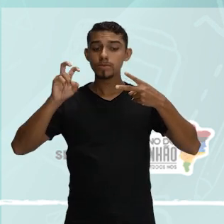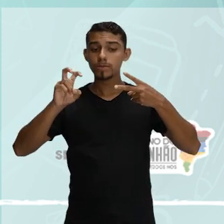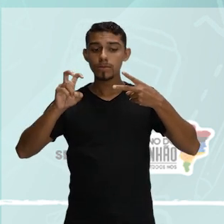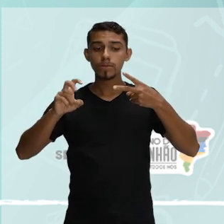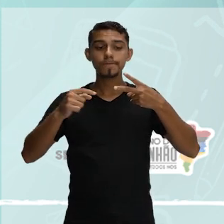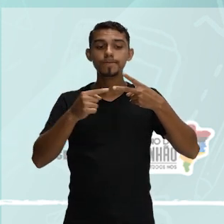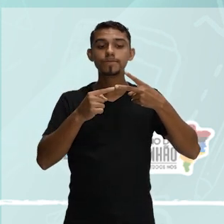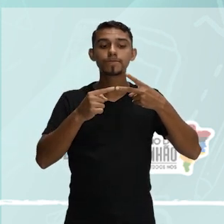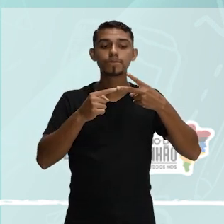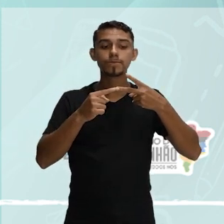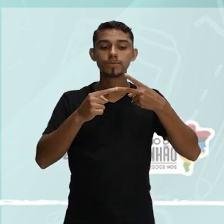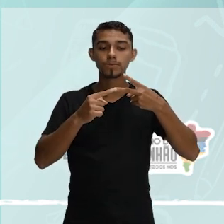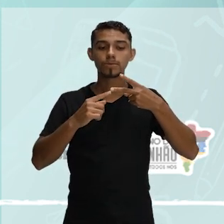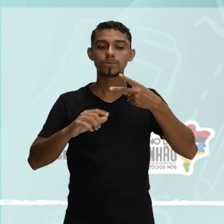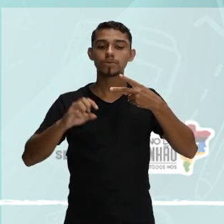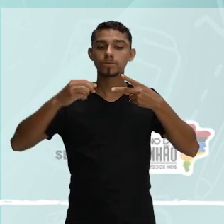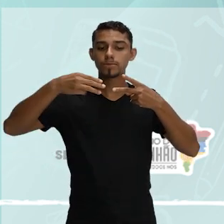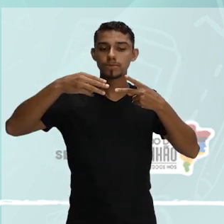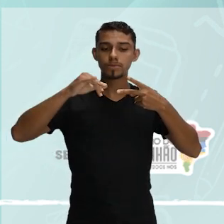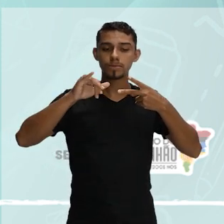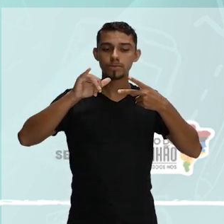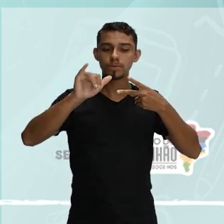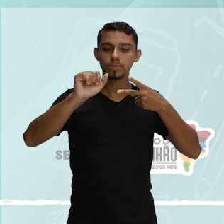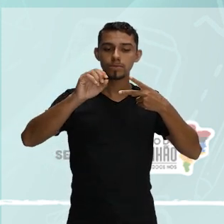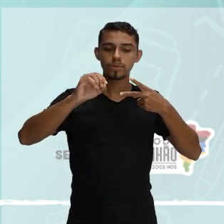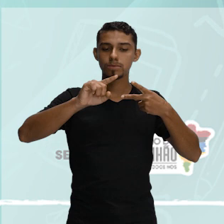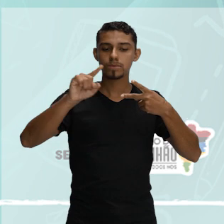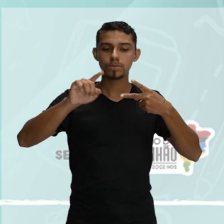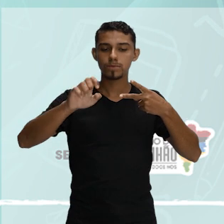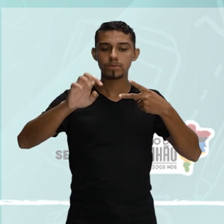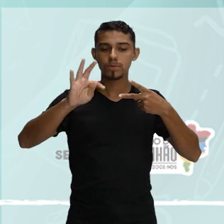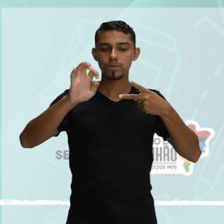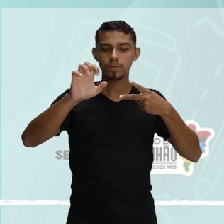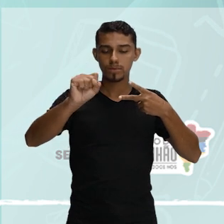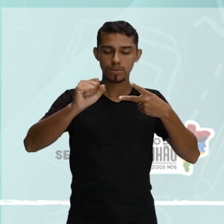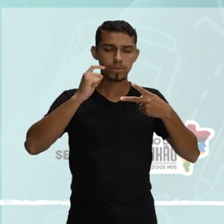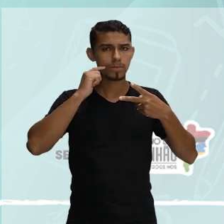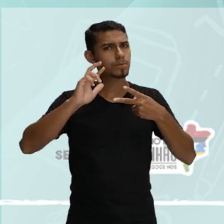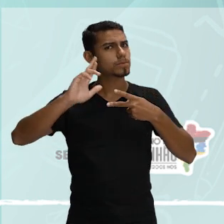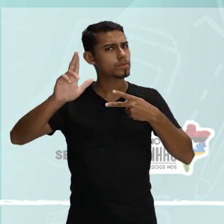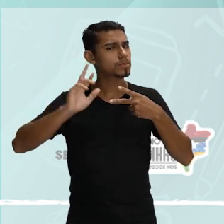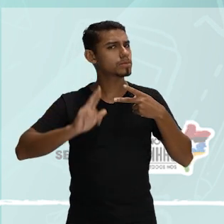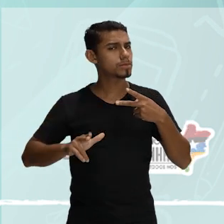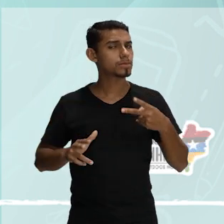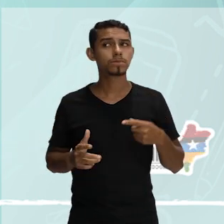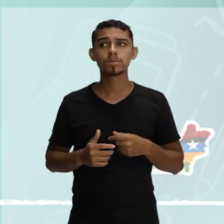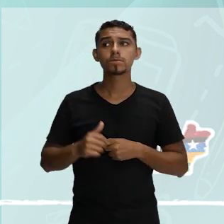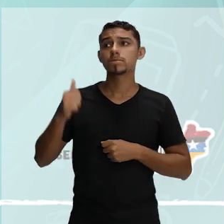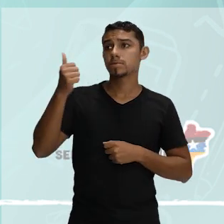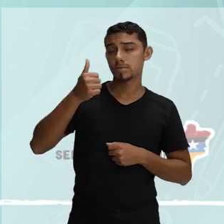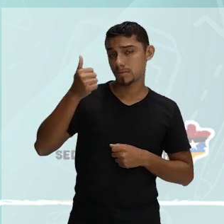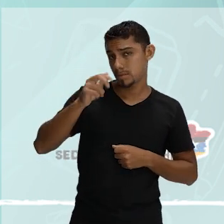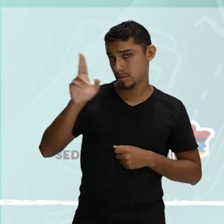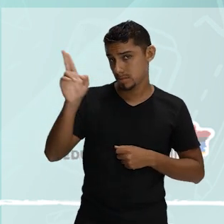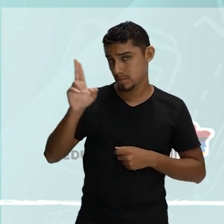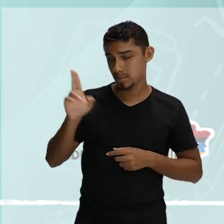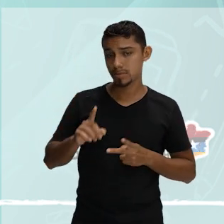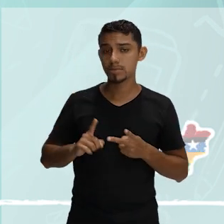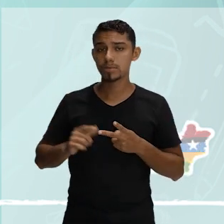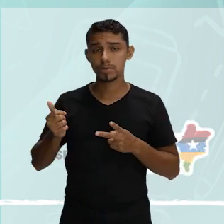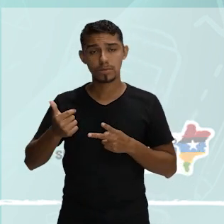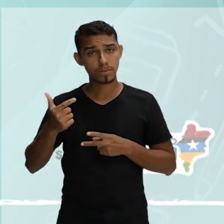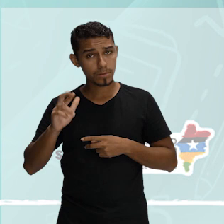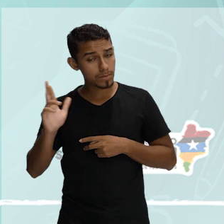Myosetes caianensis. Percebam que são de gêneros diferentes, né? Esse primeiro nome aqui é o gênero, então são de